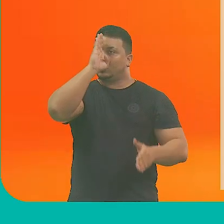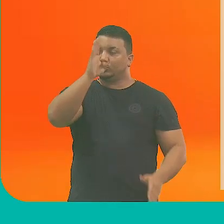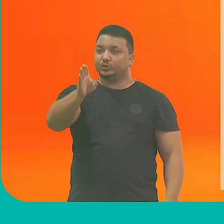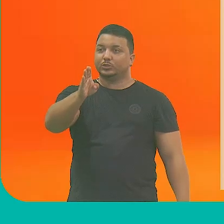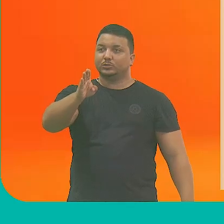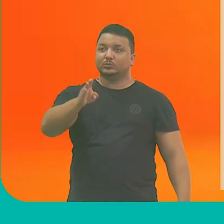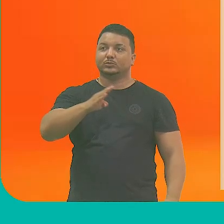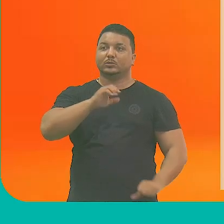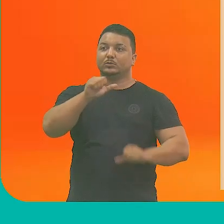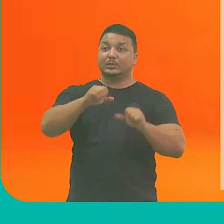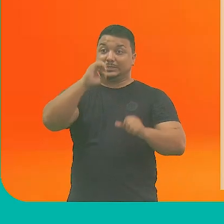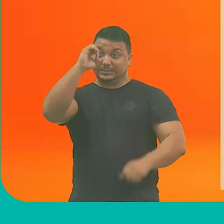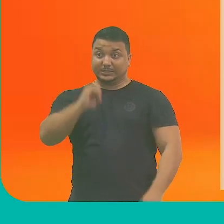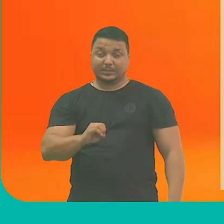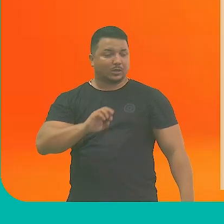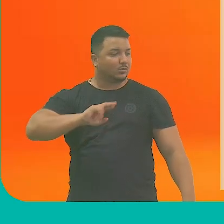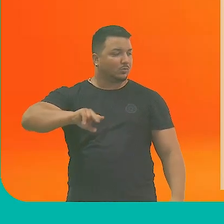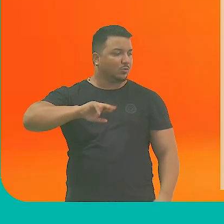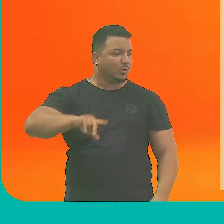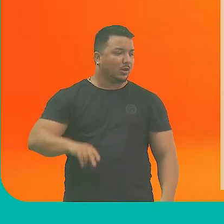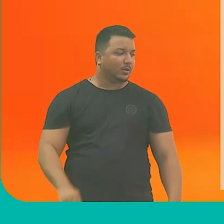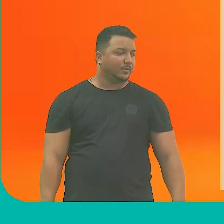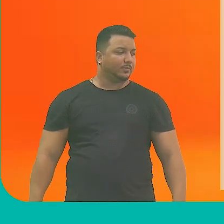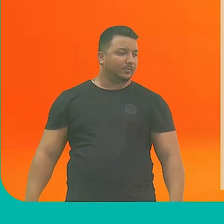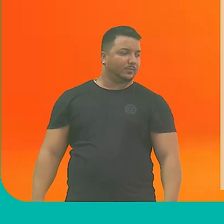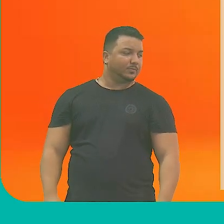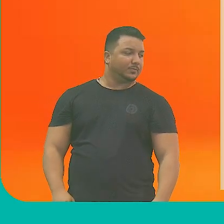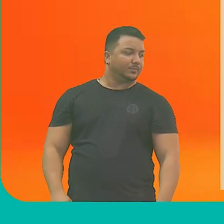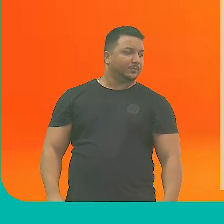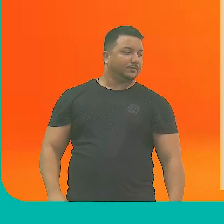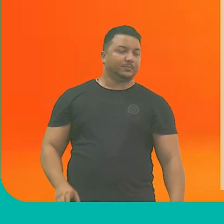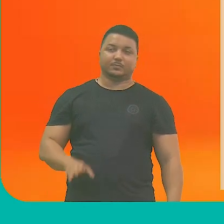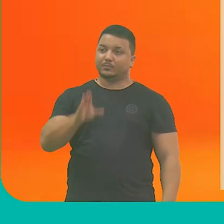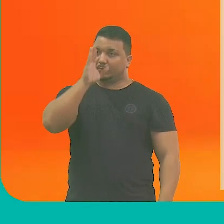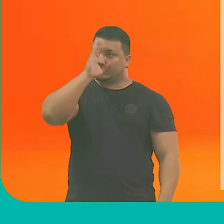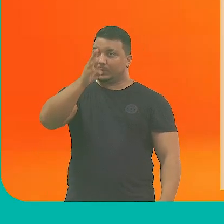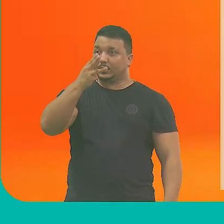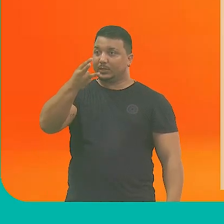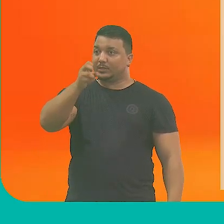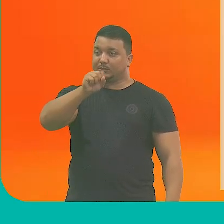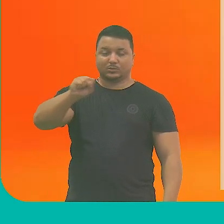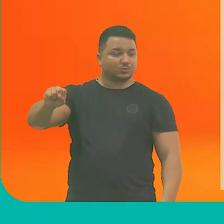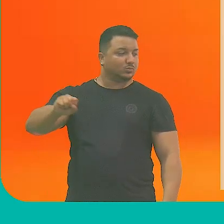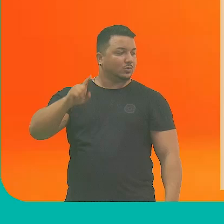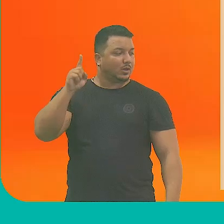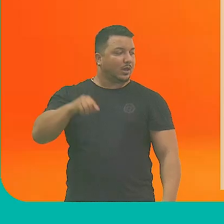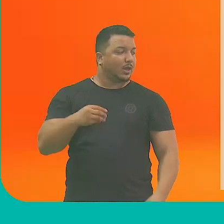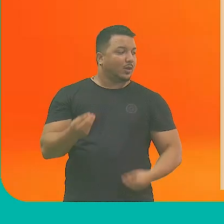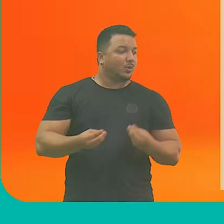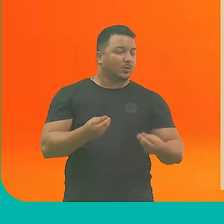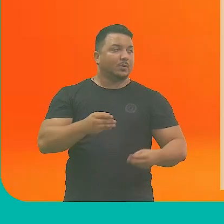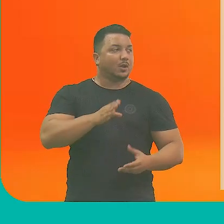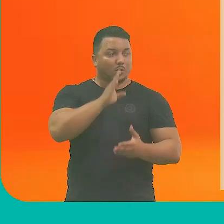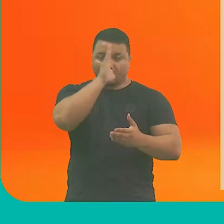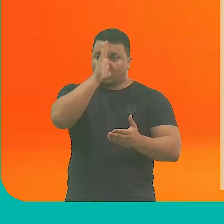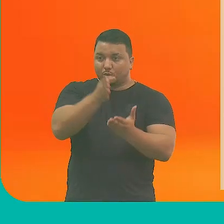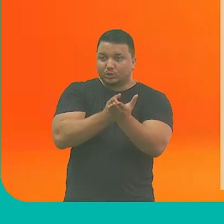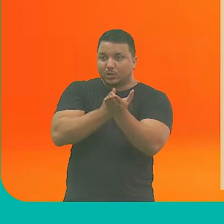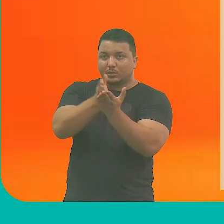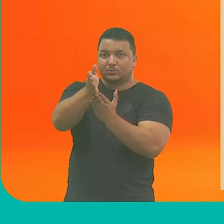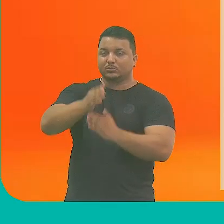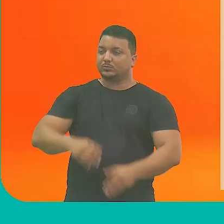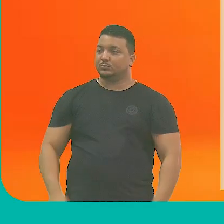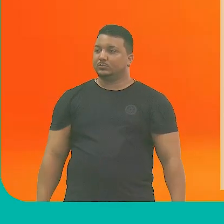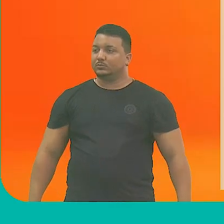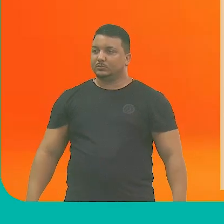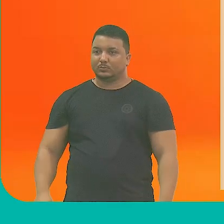Ela não é 0. A quantidade que foi liberada até 3 segundos, ela é constante. Então, bora